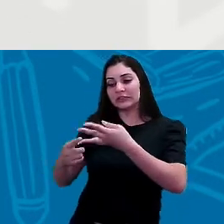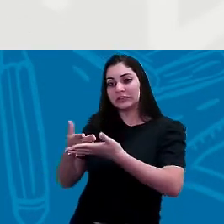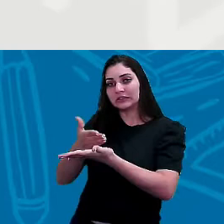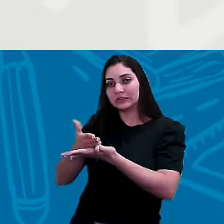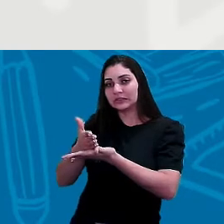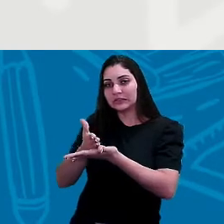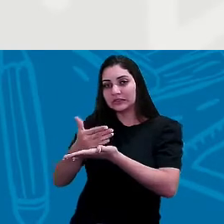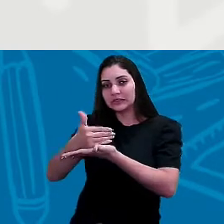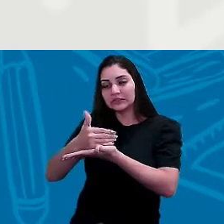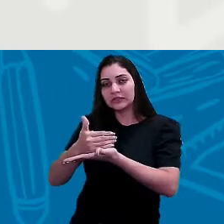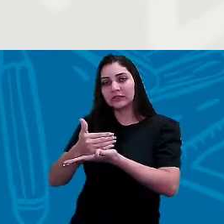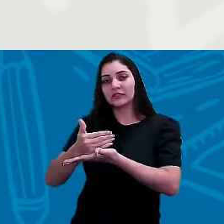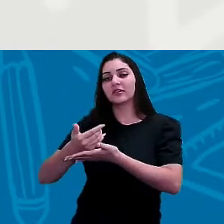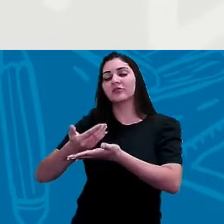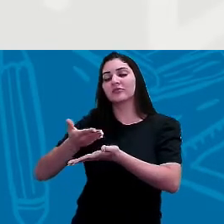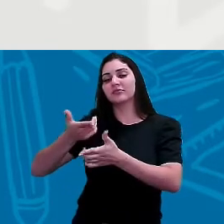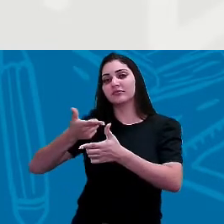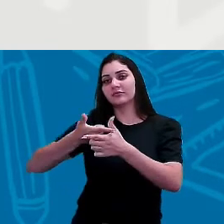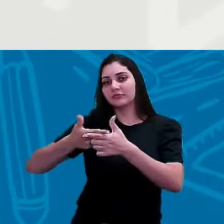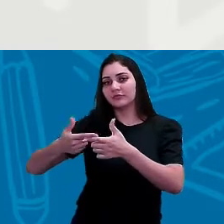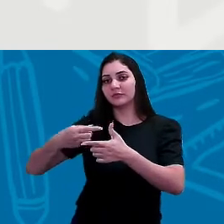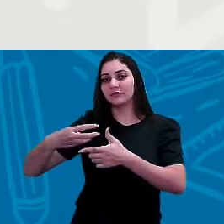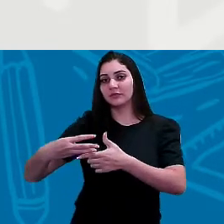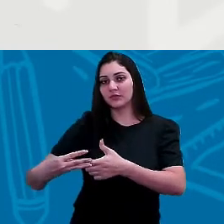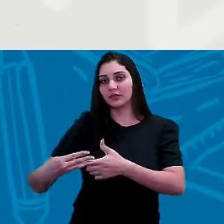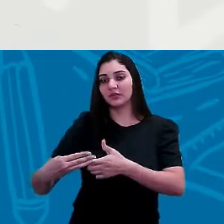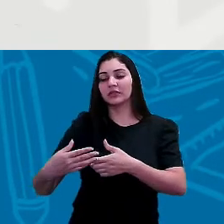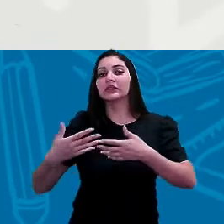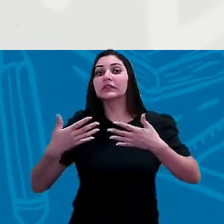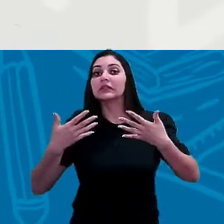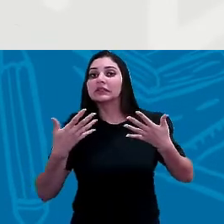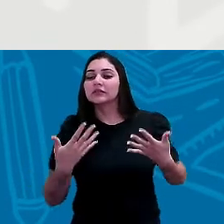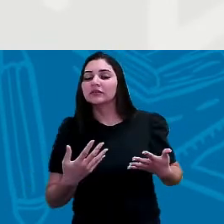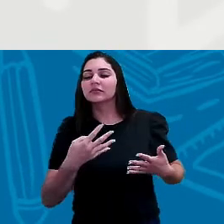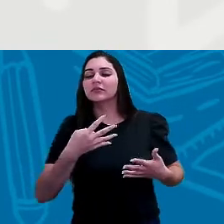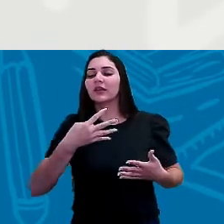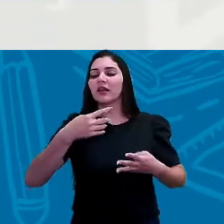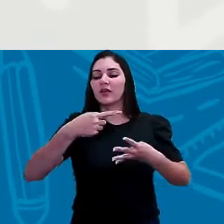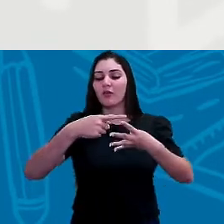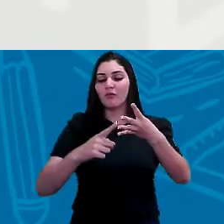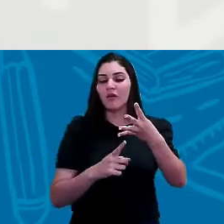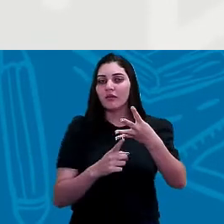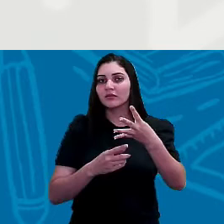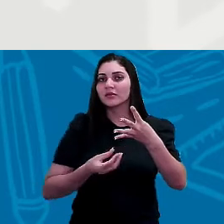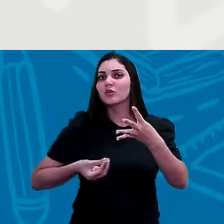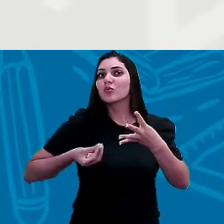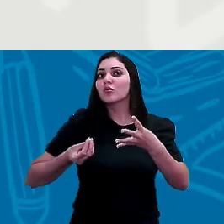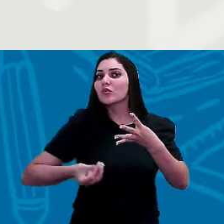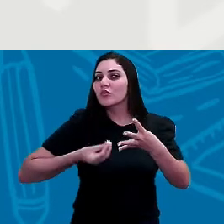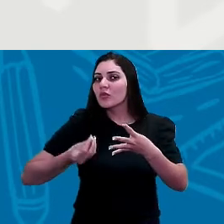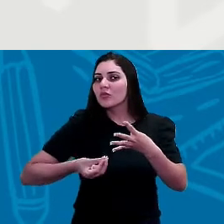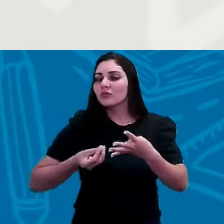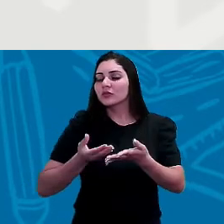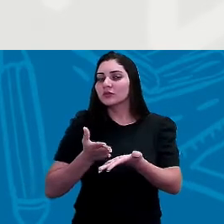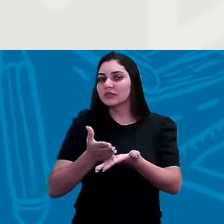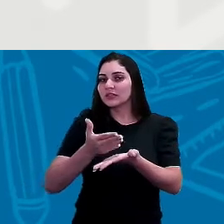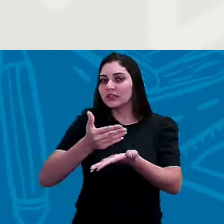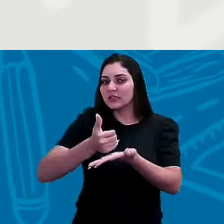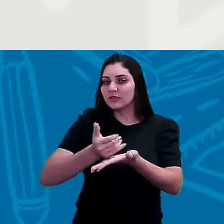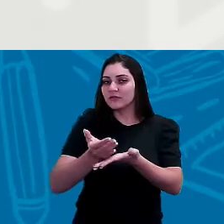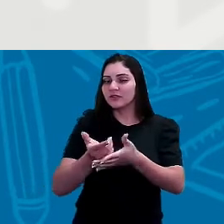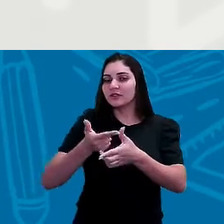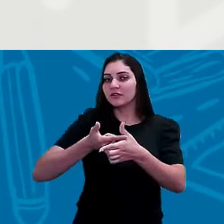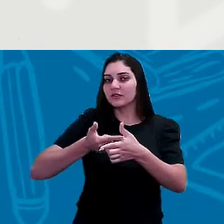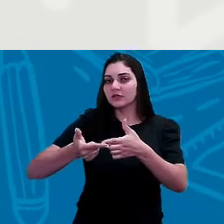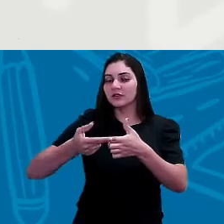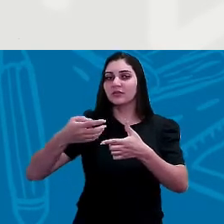1/3, eu divido por 3. E a quarta parte? A quarta parte significa dividir por